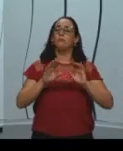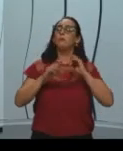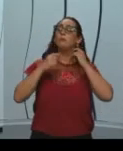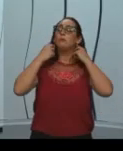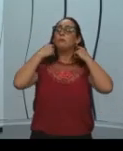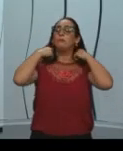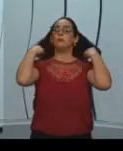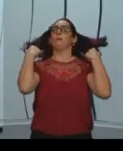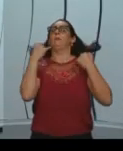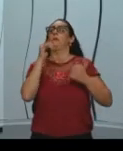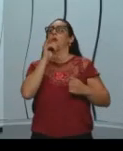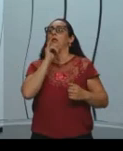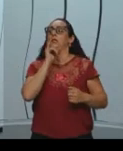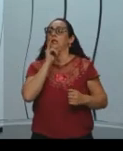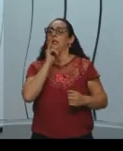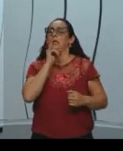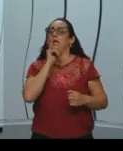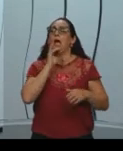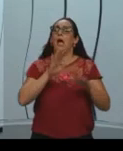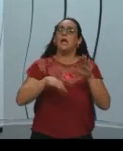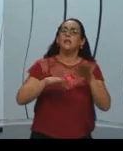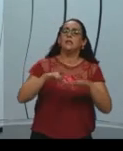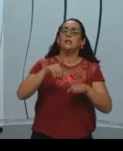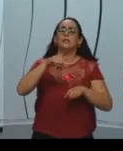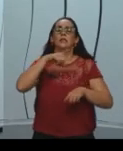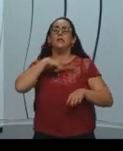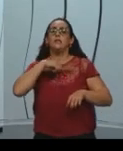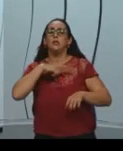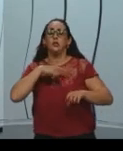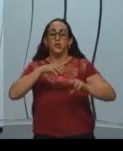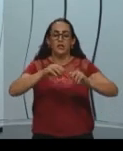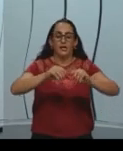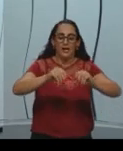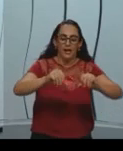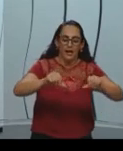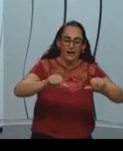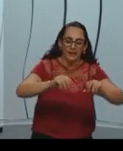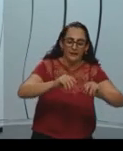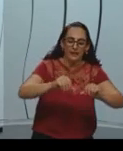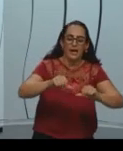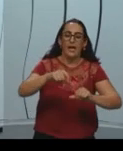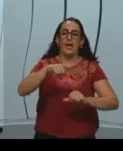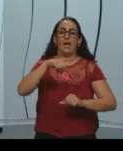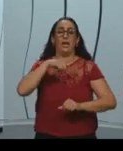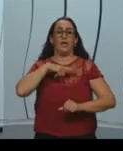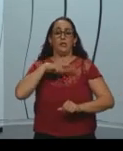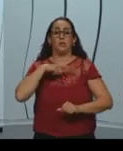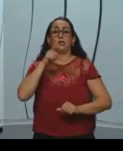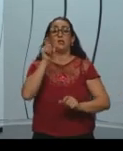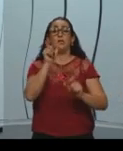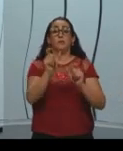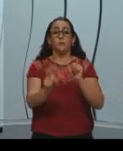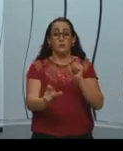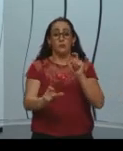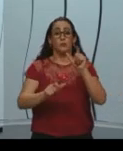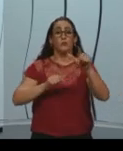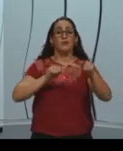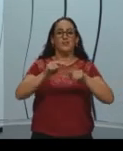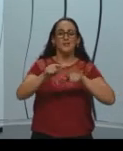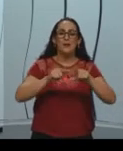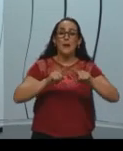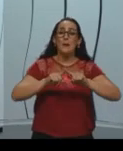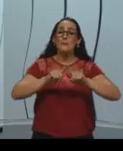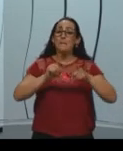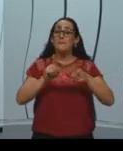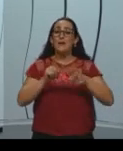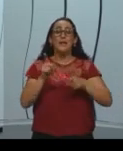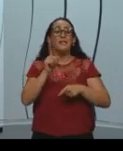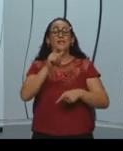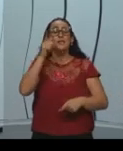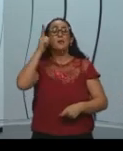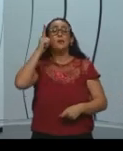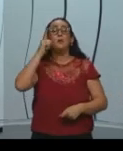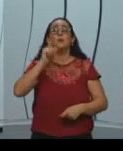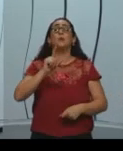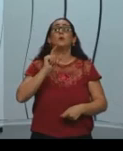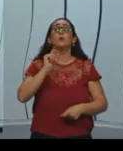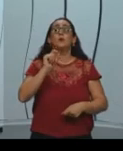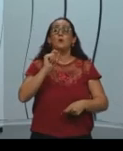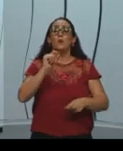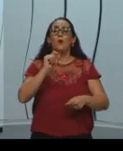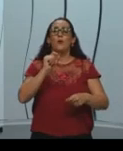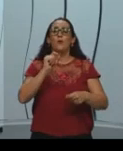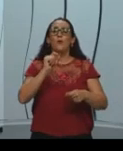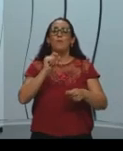Então, às vezes eles tinham o canavial, eles tinham o plantio, tinha mão de obra, né? Mas eles não conseguiam beneficiar a